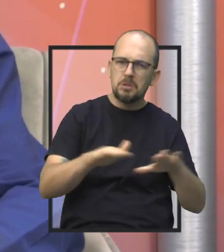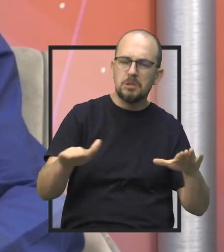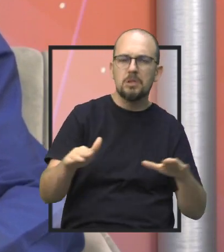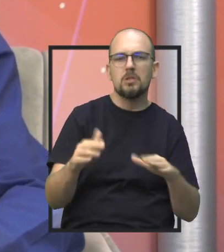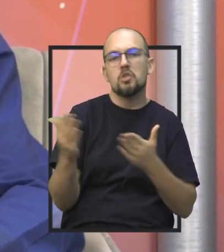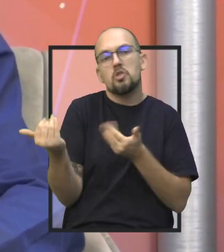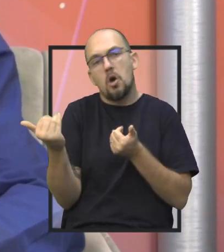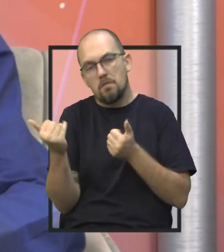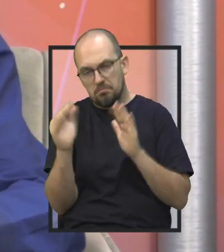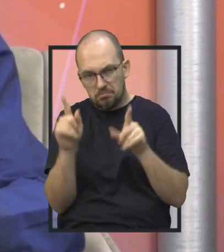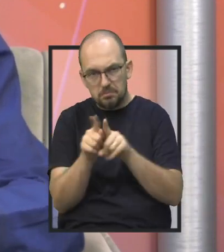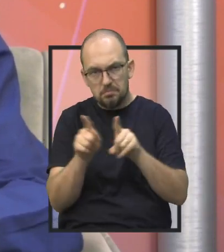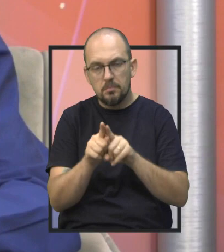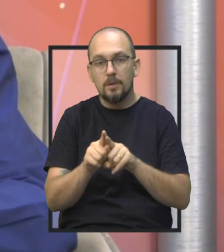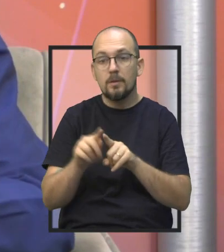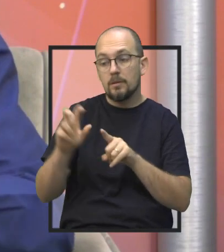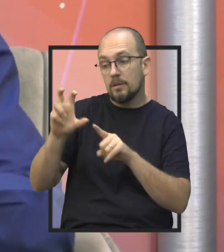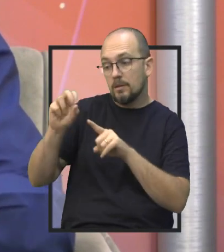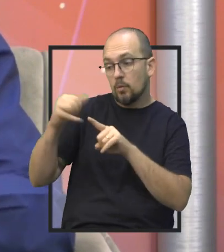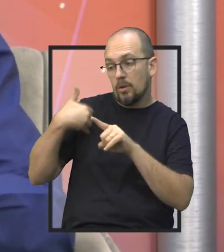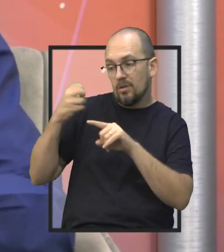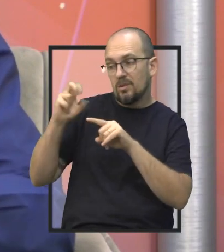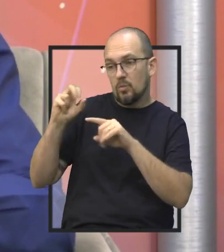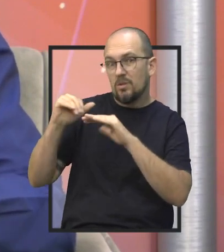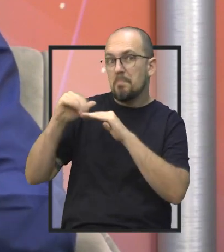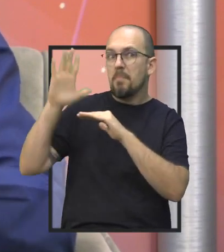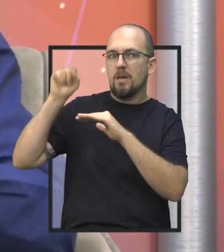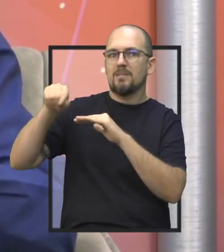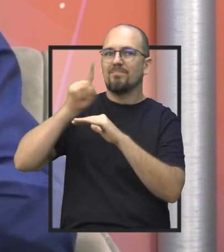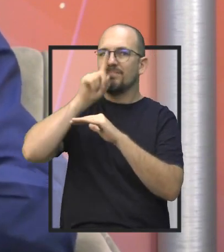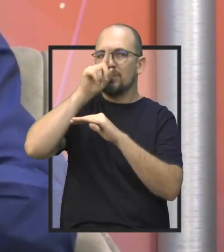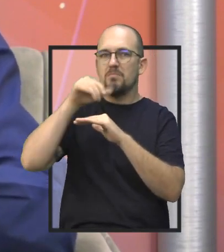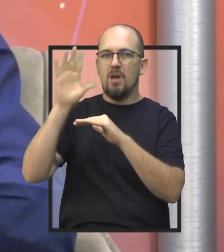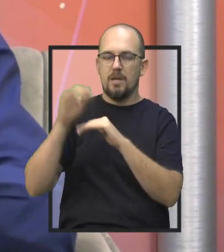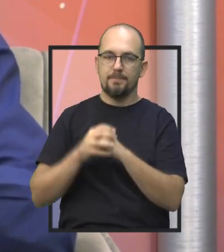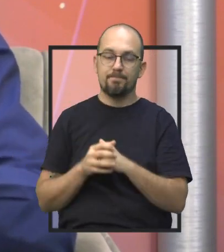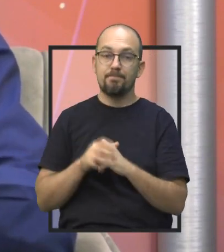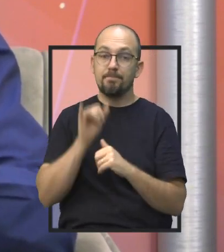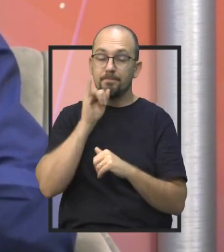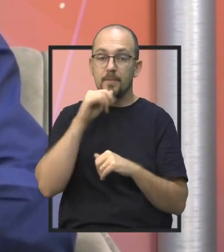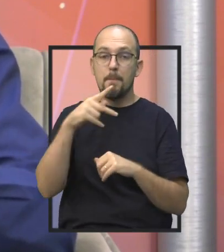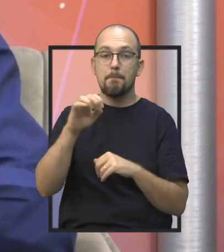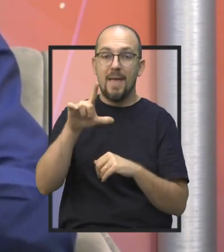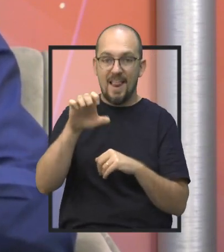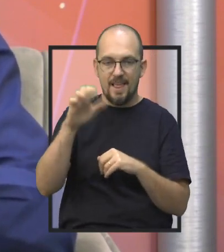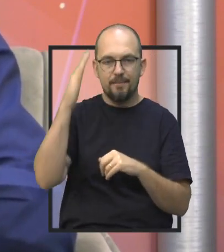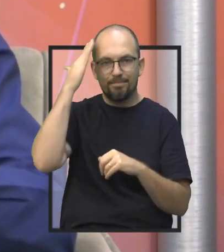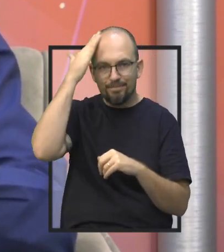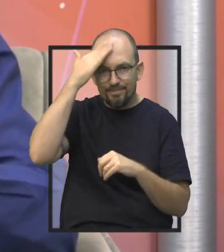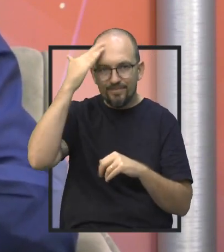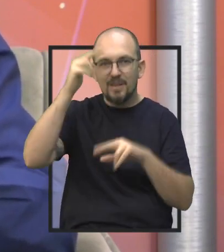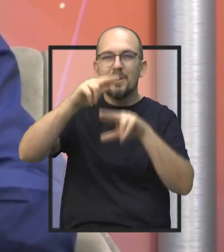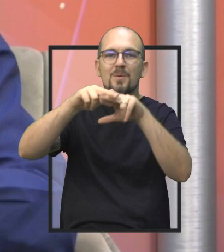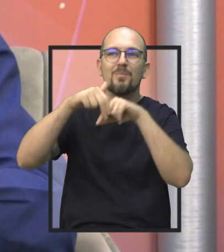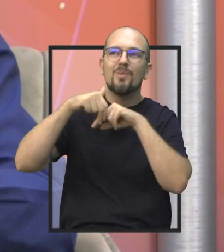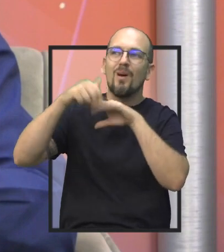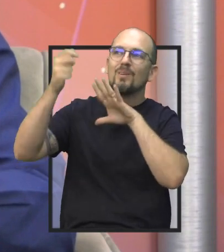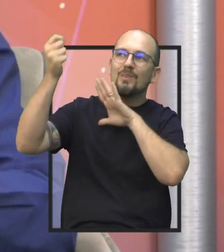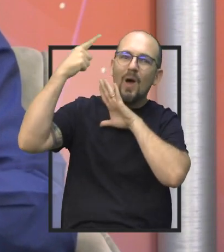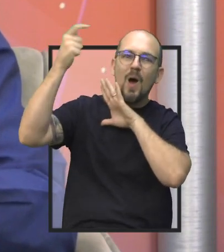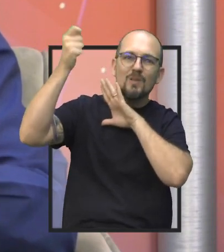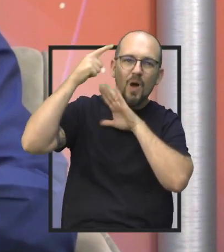acontecer. A grande questão são os fatores de risco. Na pele, a exposição a raios ultravioletas, o